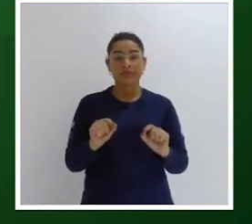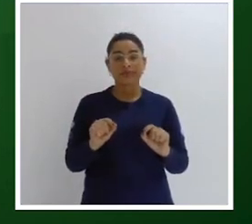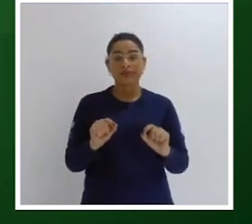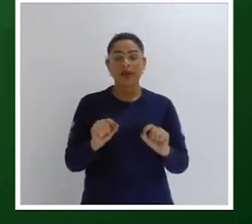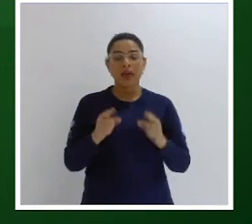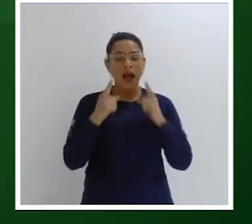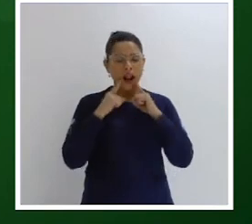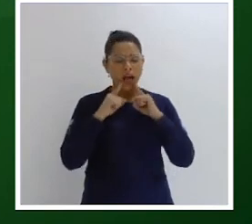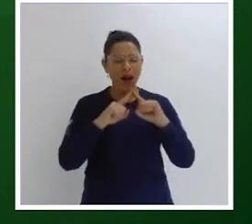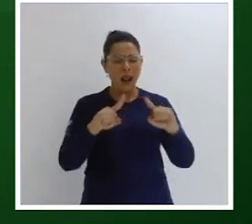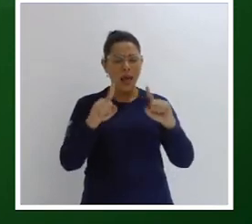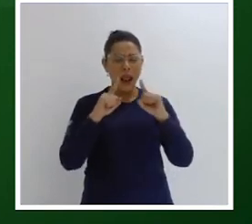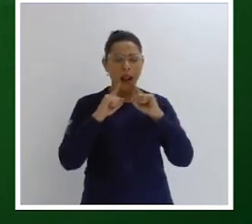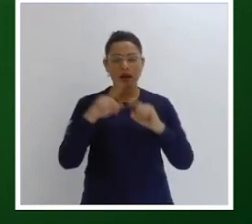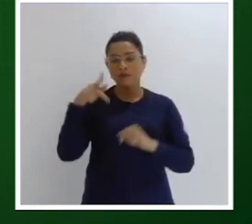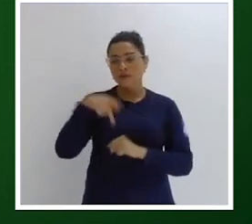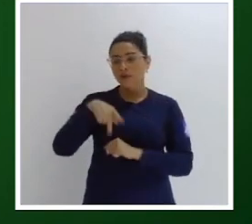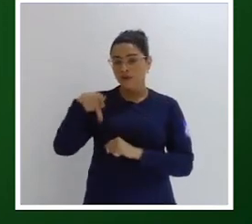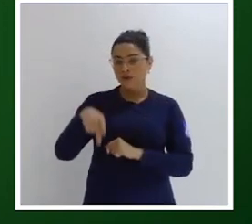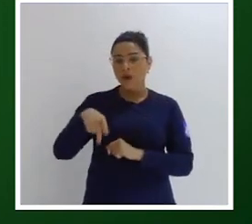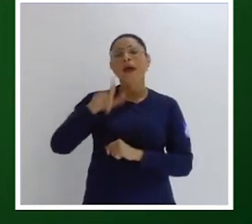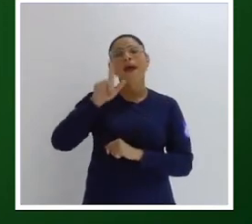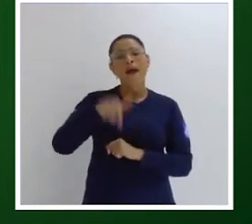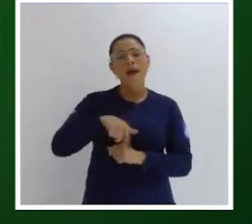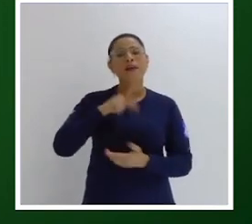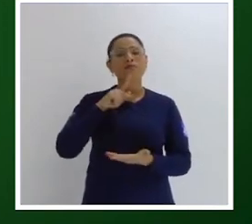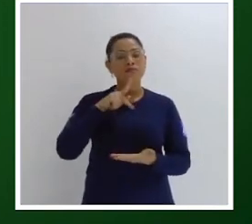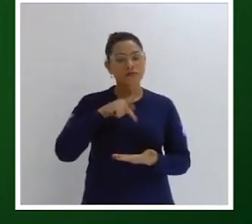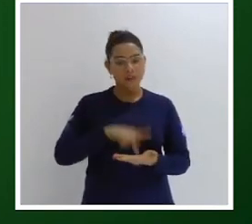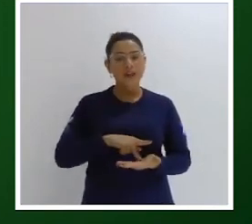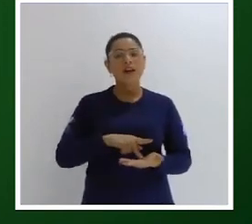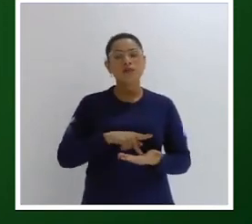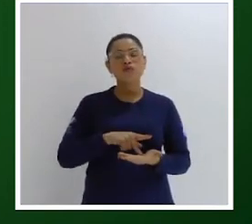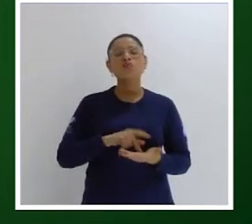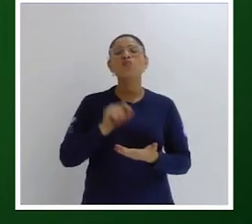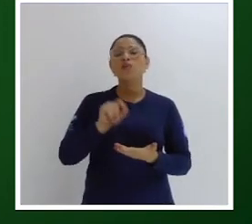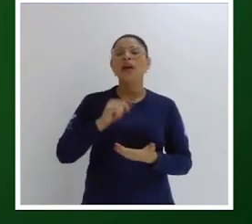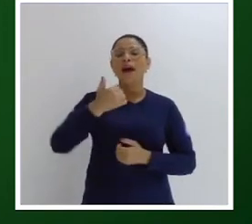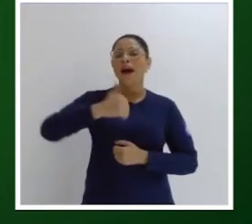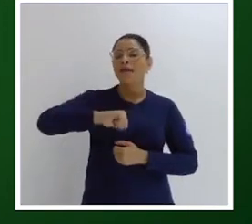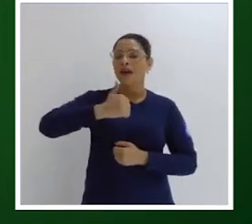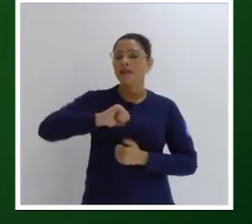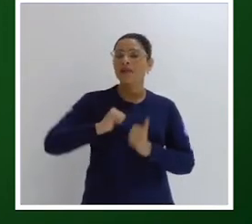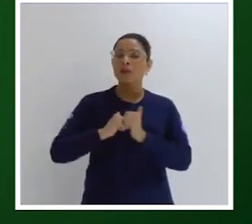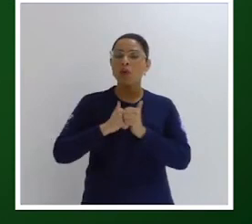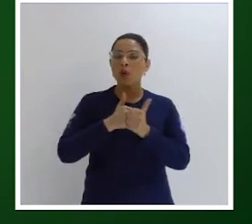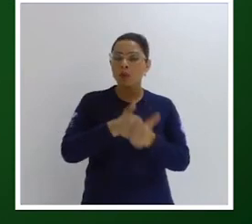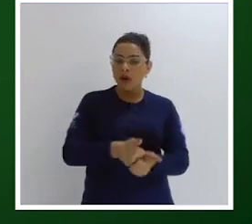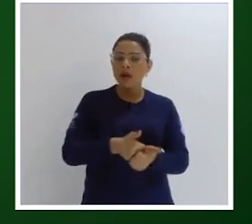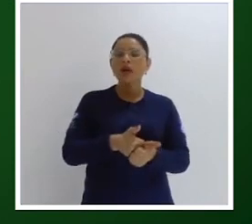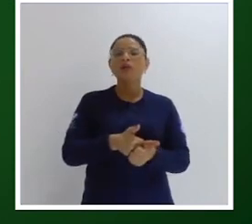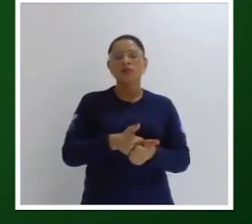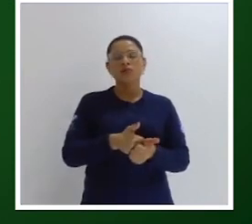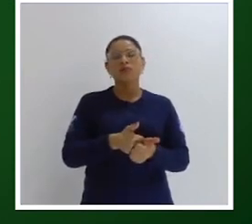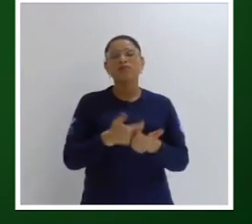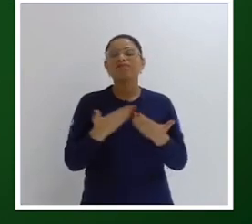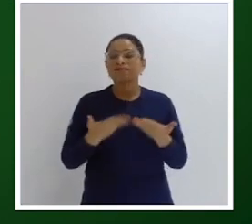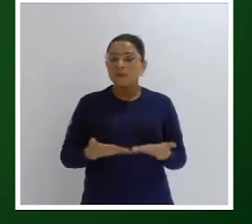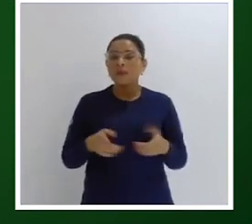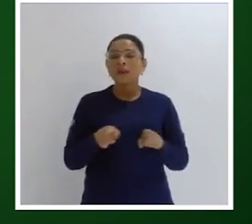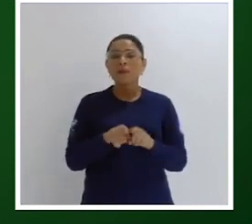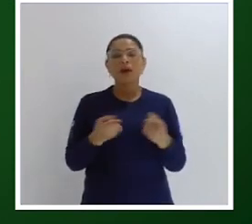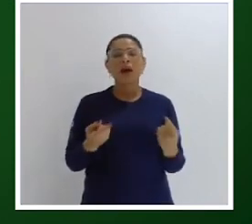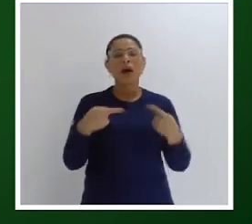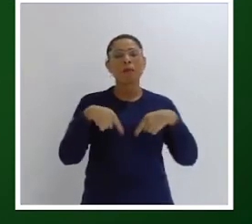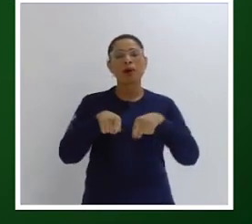grandes reclamações dos nossos professores se dá realmente na avaliação no acompanhamento no diagnóstico e na